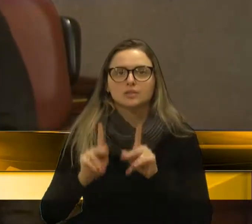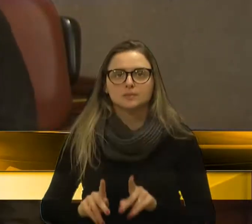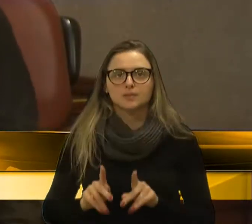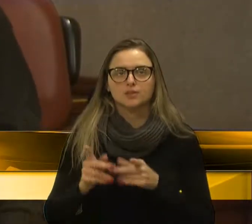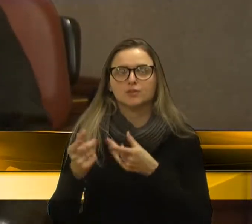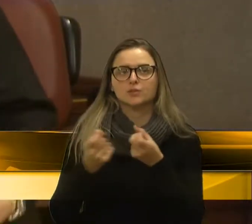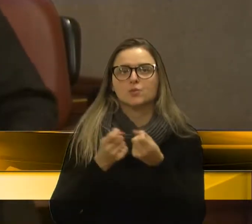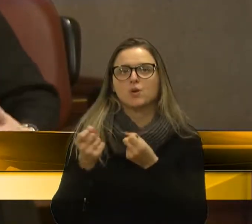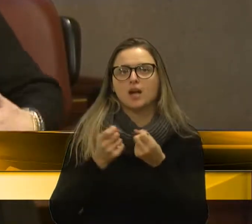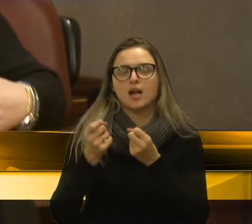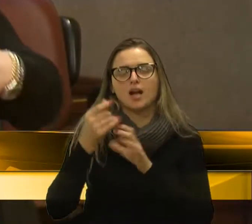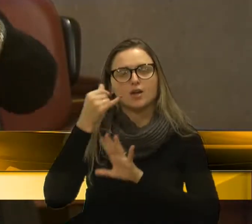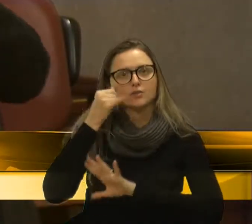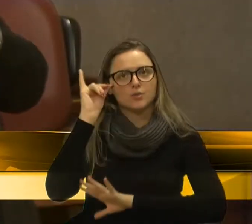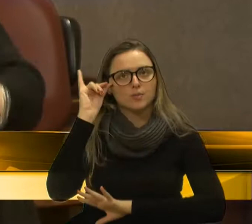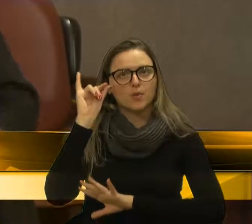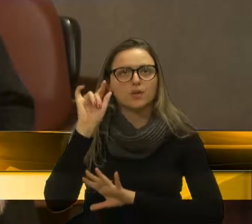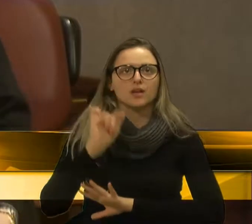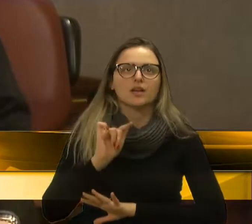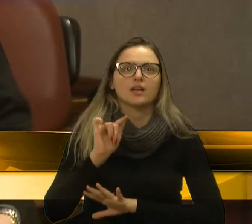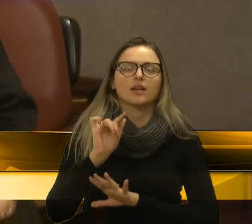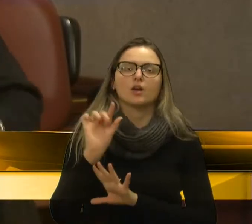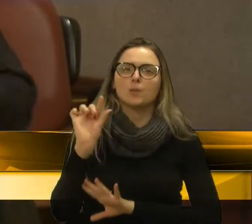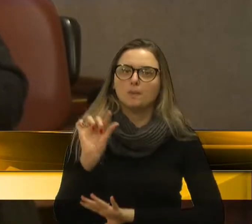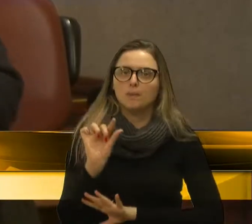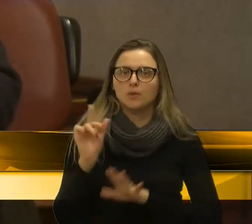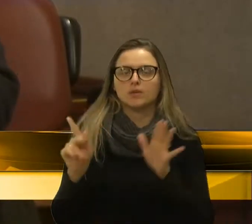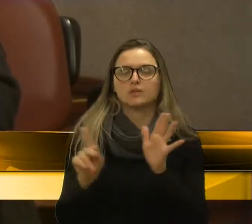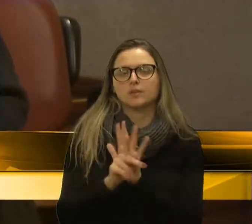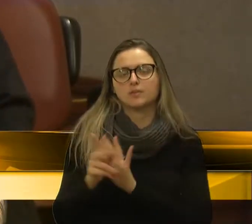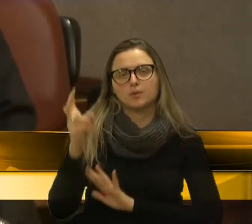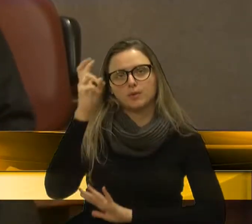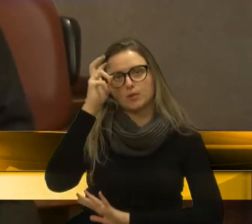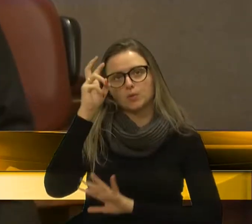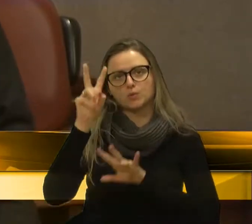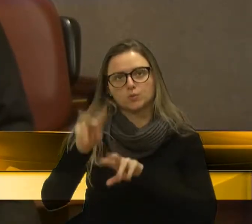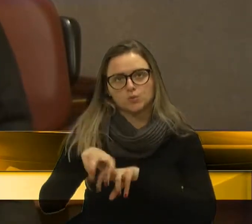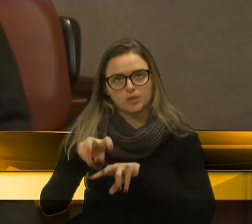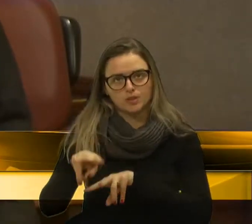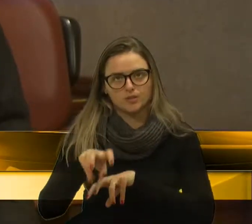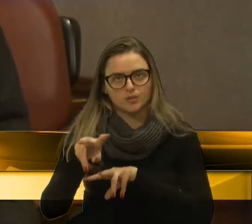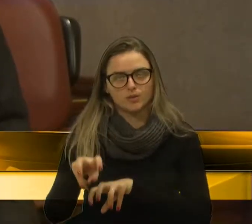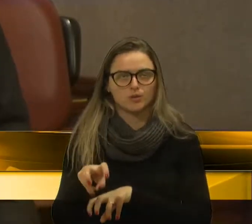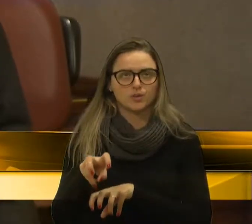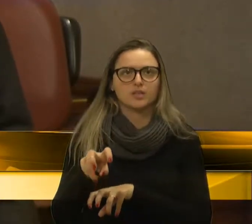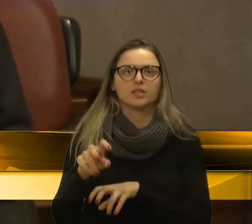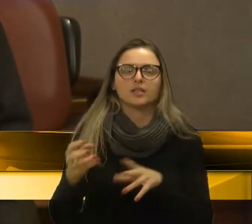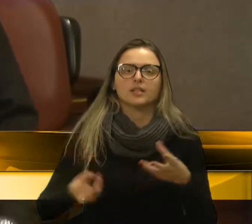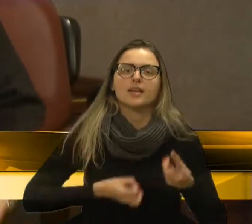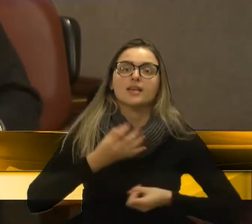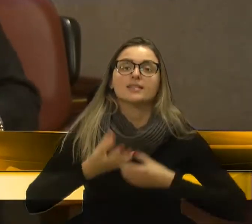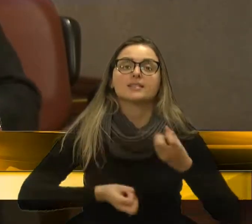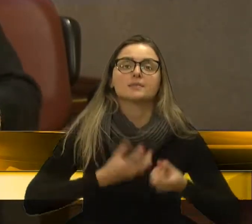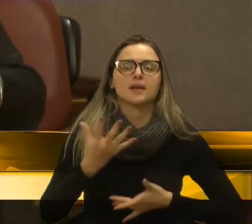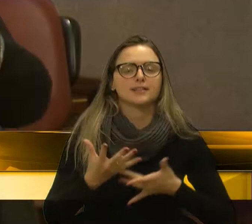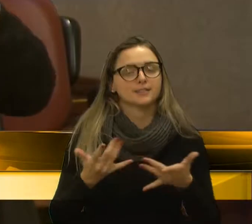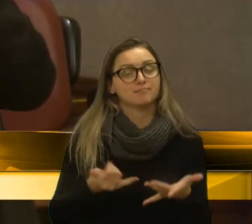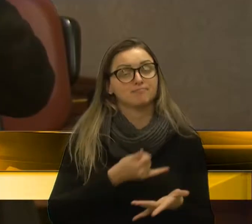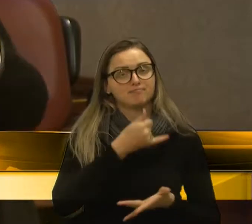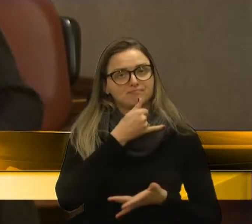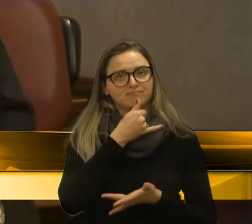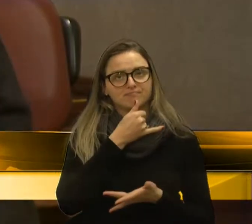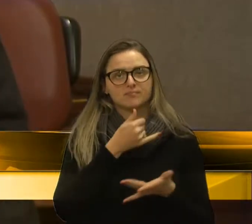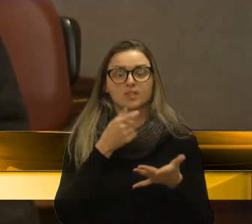carros de boi e assim por diante. Um pouco da nossa cultura do campo que se expressa ali. Lamentavelmente,